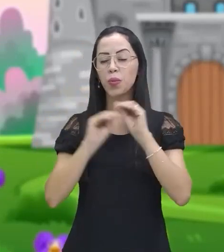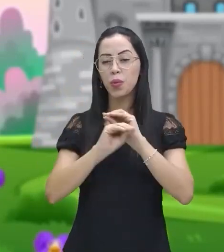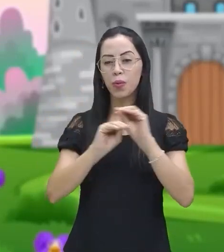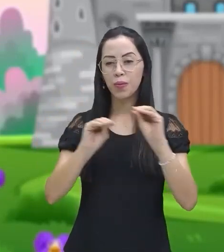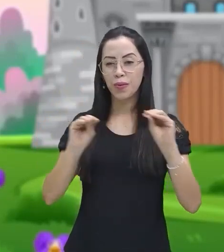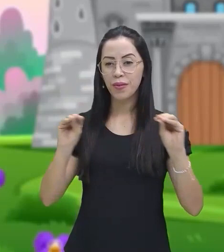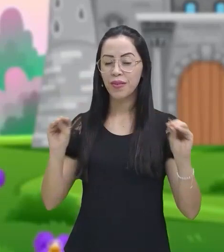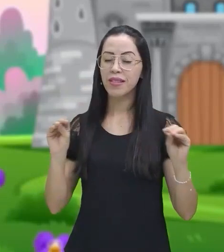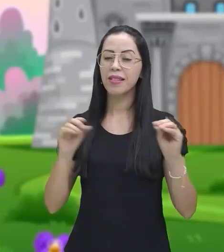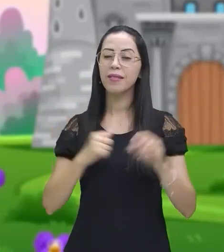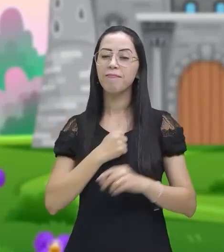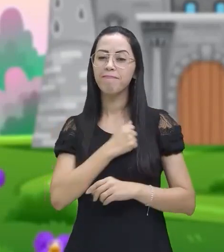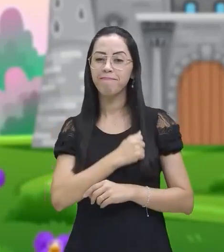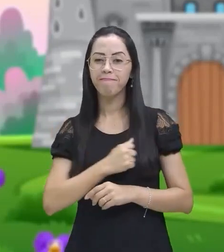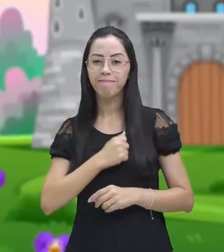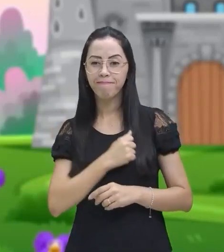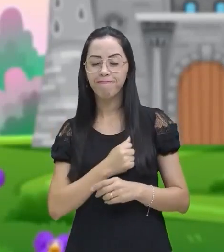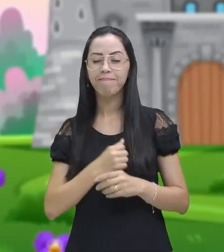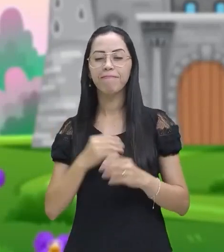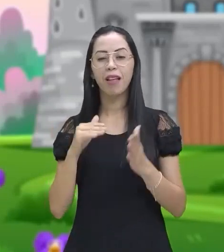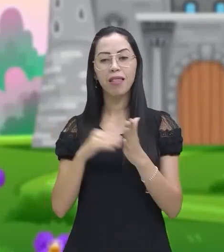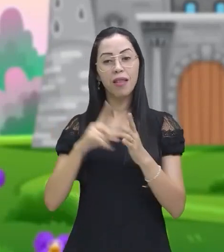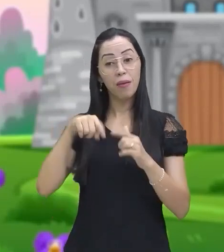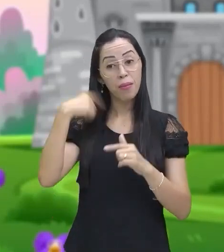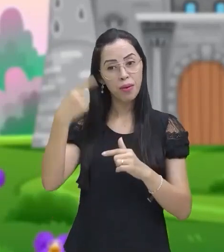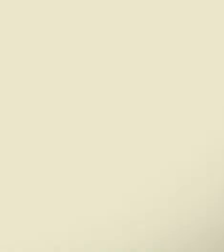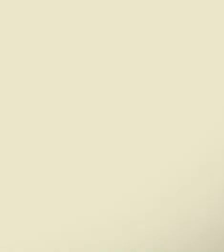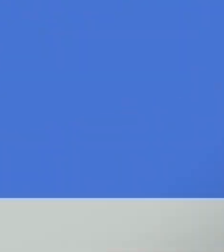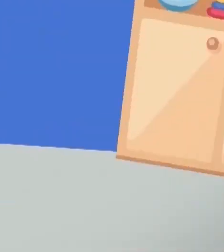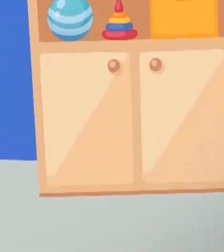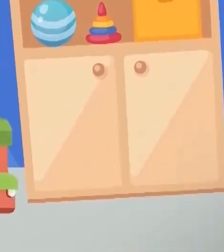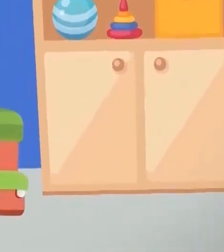estou com saudades e a gente se vê logo mais.